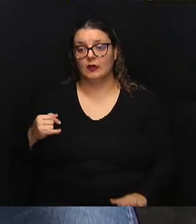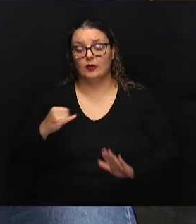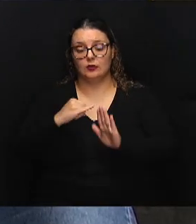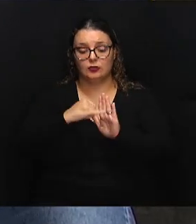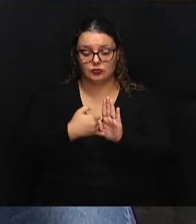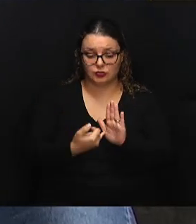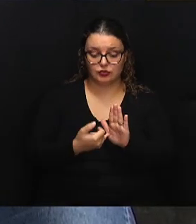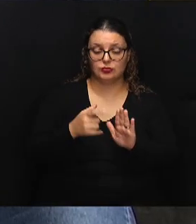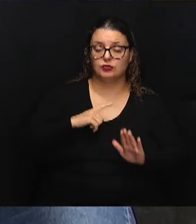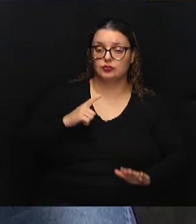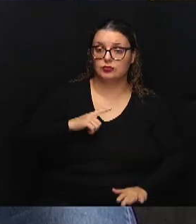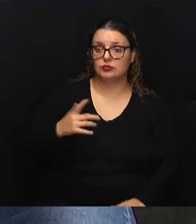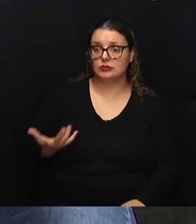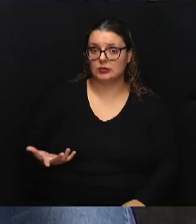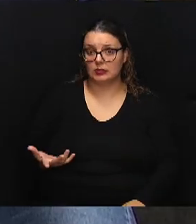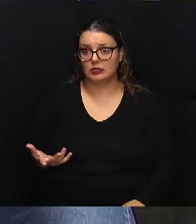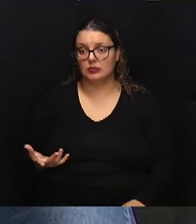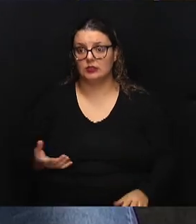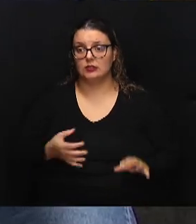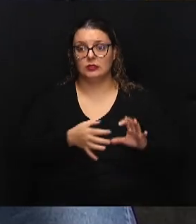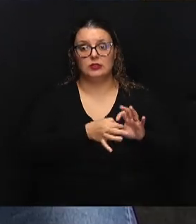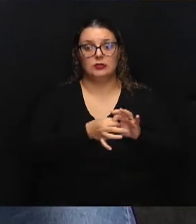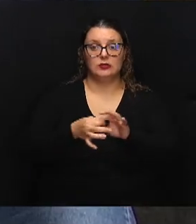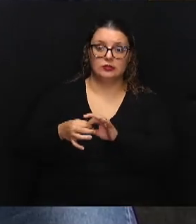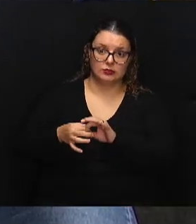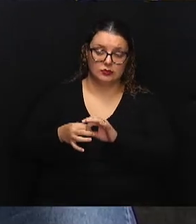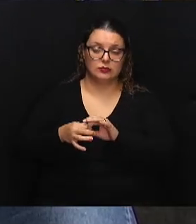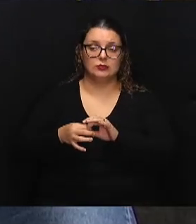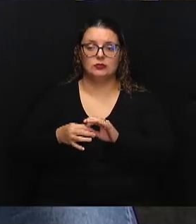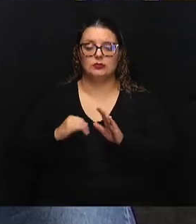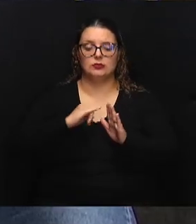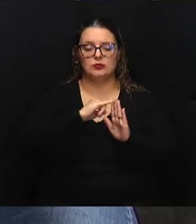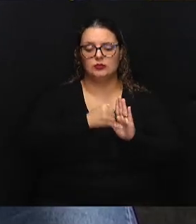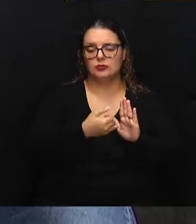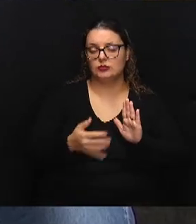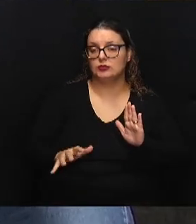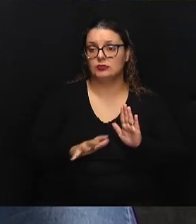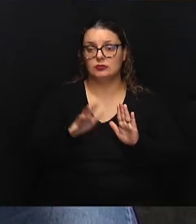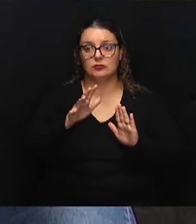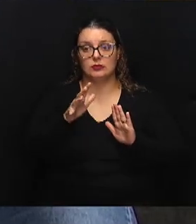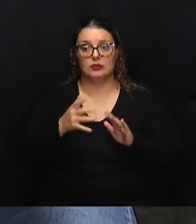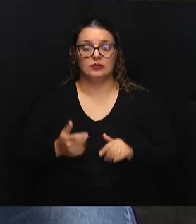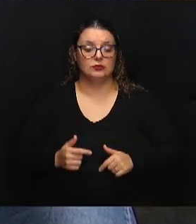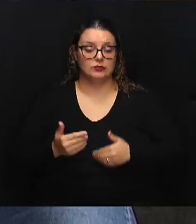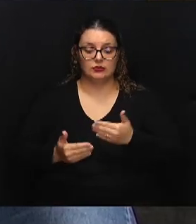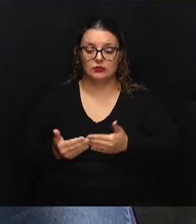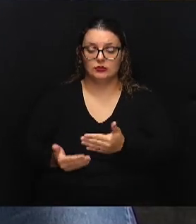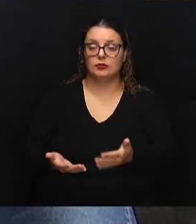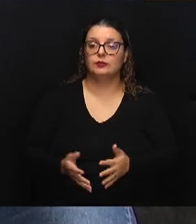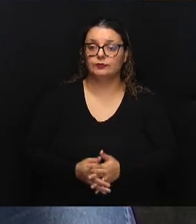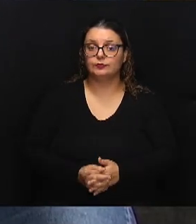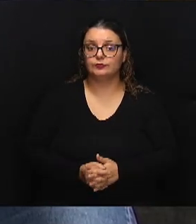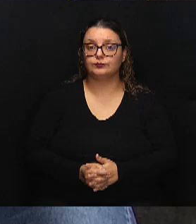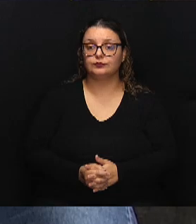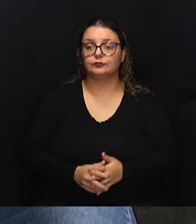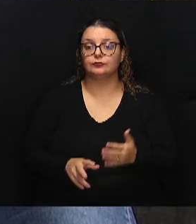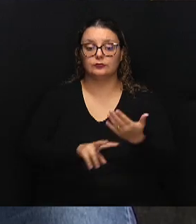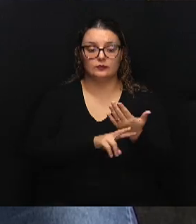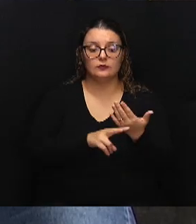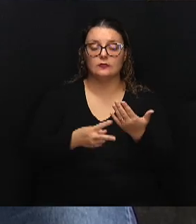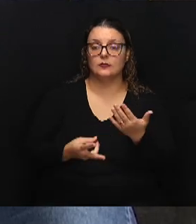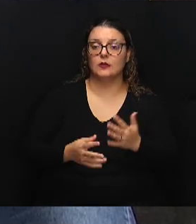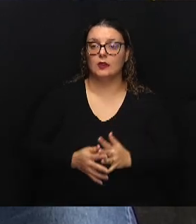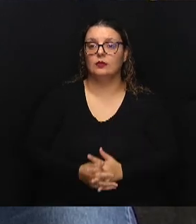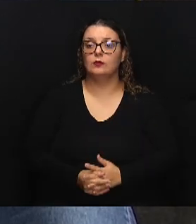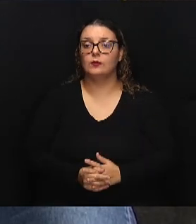tem aí um ciclo marcado por altas de juros, né? Altas consecutivas de juros, influenciando, né?